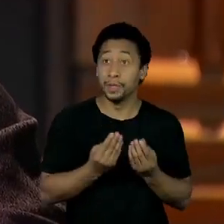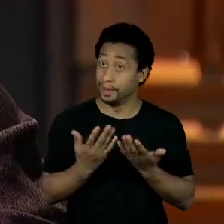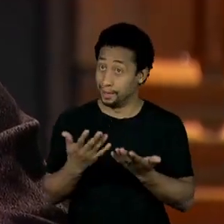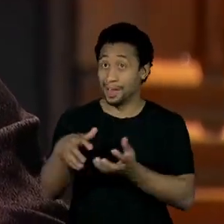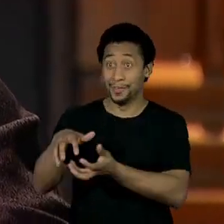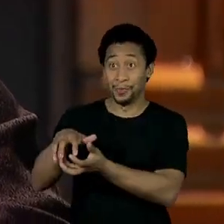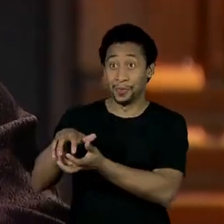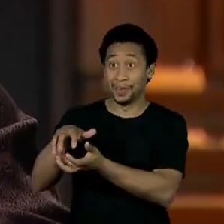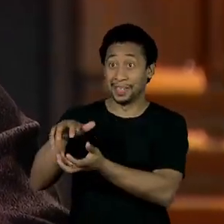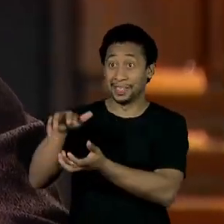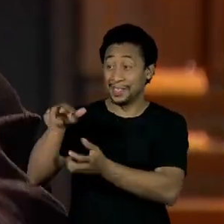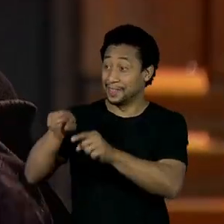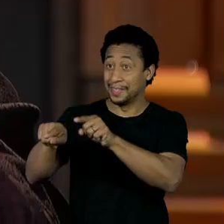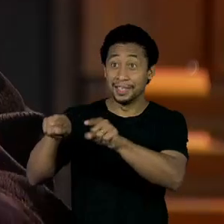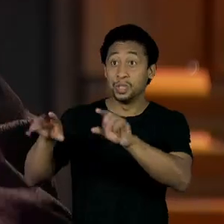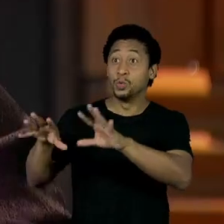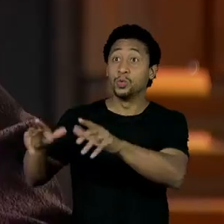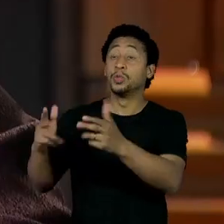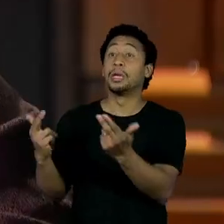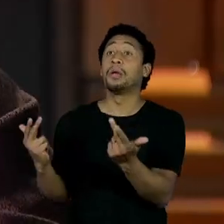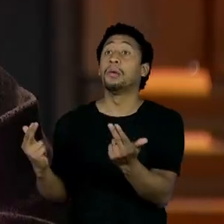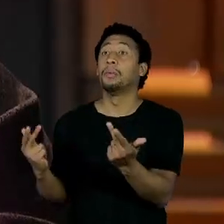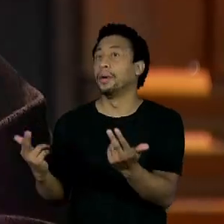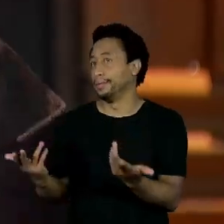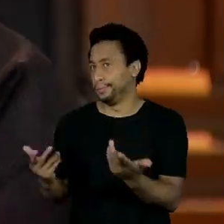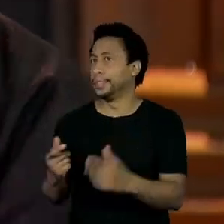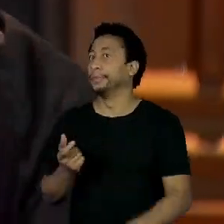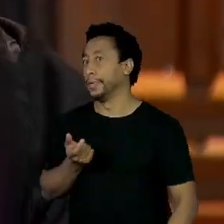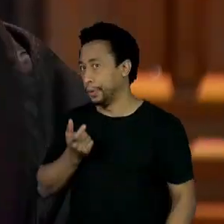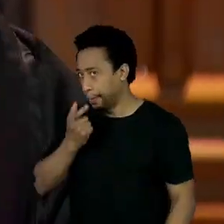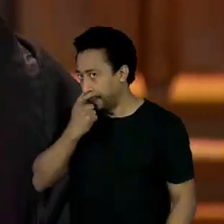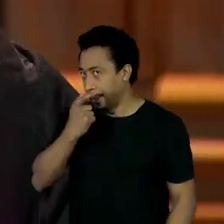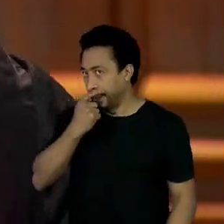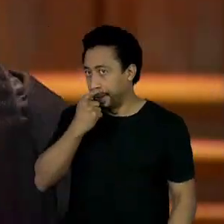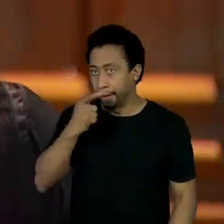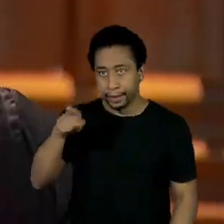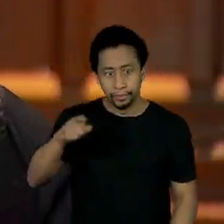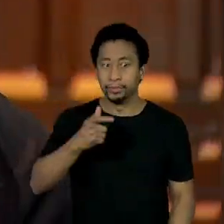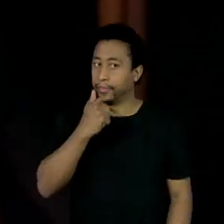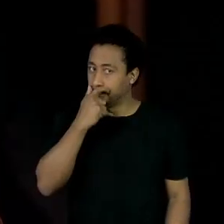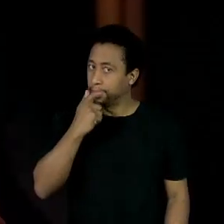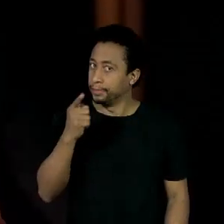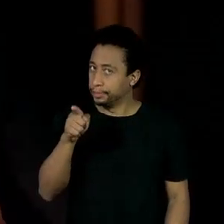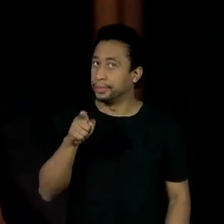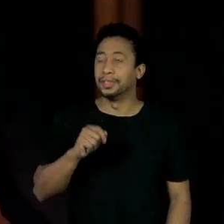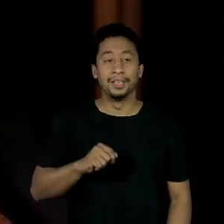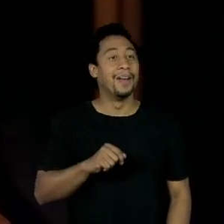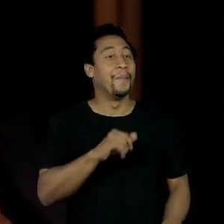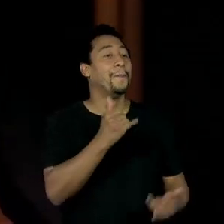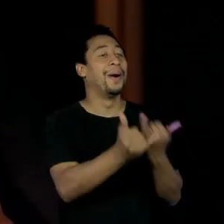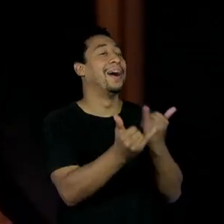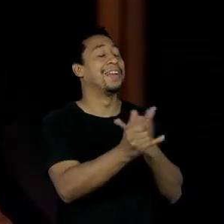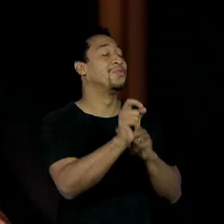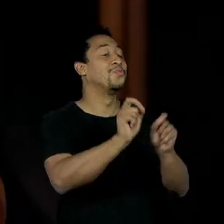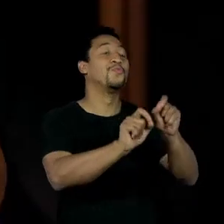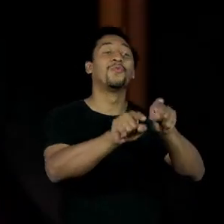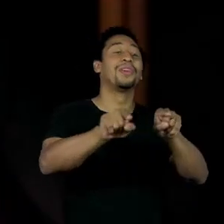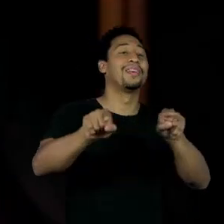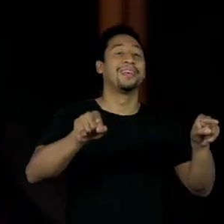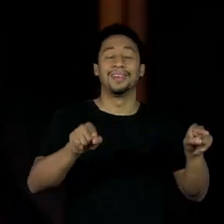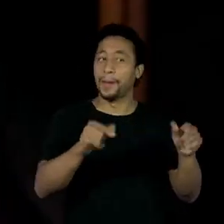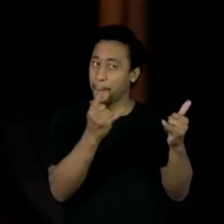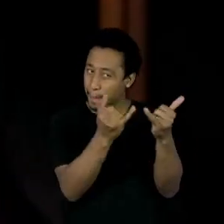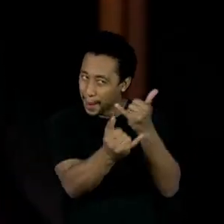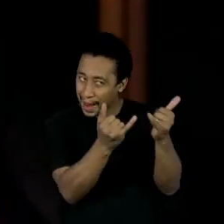ficando iguais, né? Isso. A Aécio Neves falamos aqui agora. Vai ficando... Ele está parecendo com quem? A família dinossauro que está virando. Ele está parecendo quase